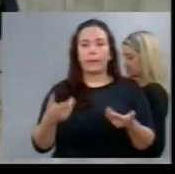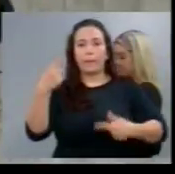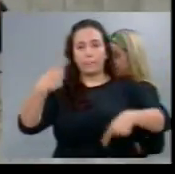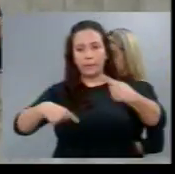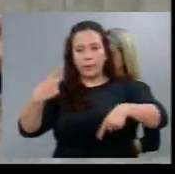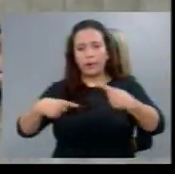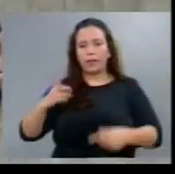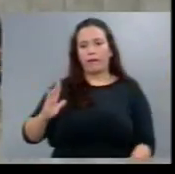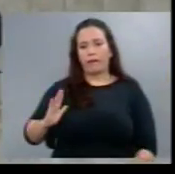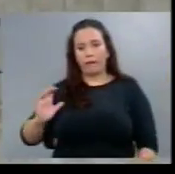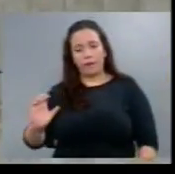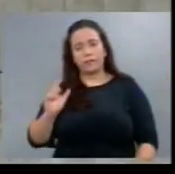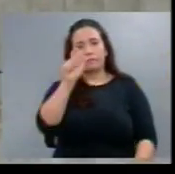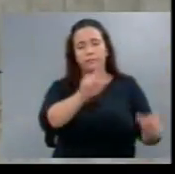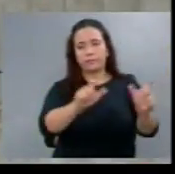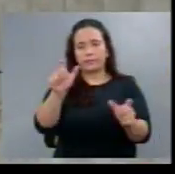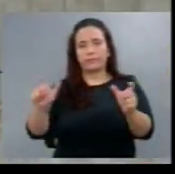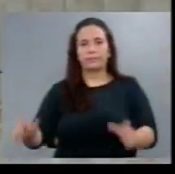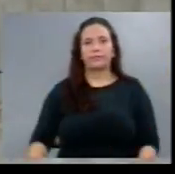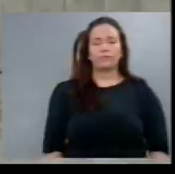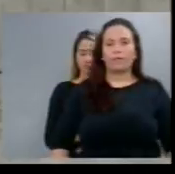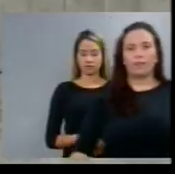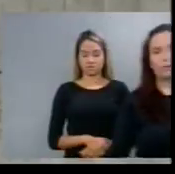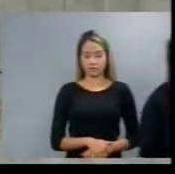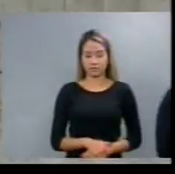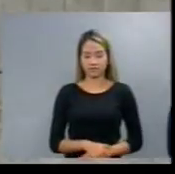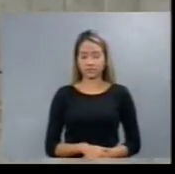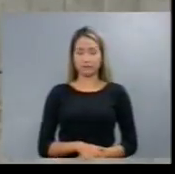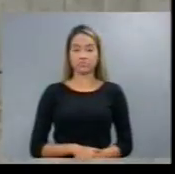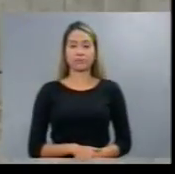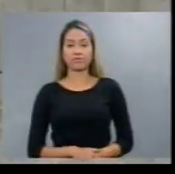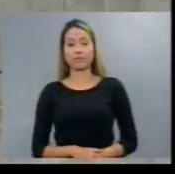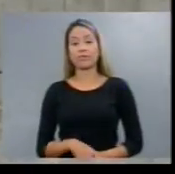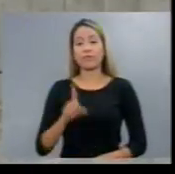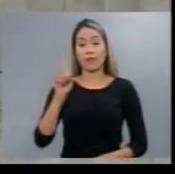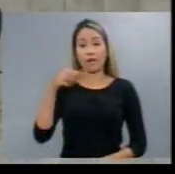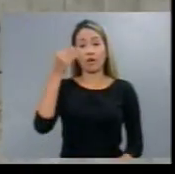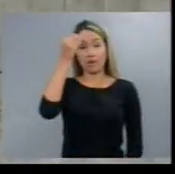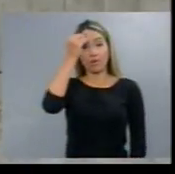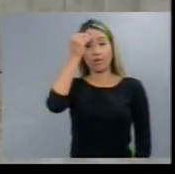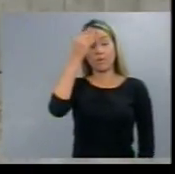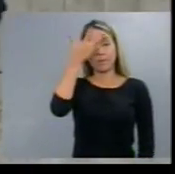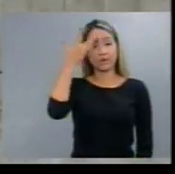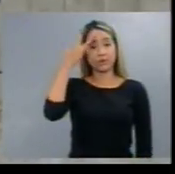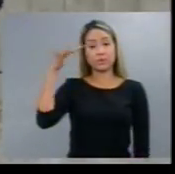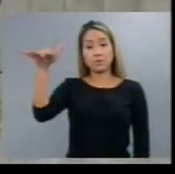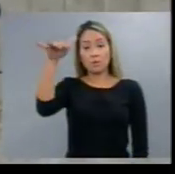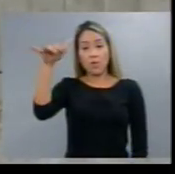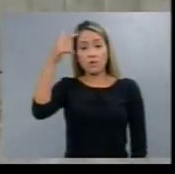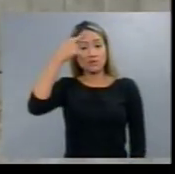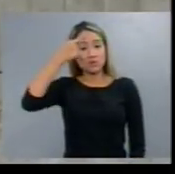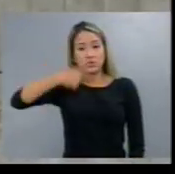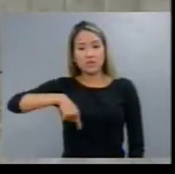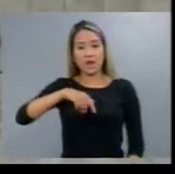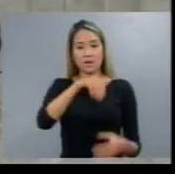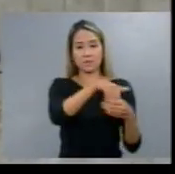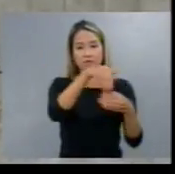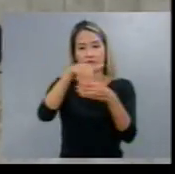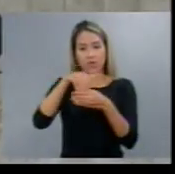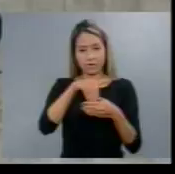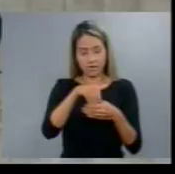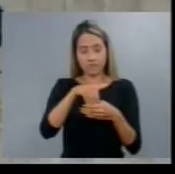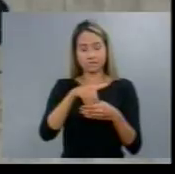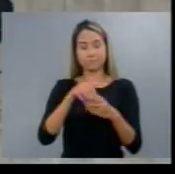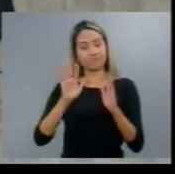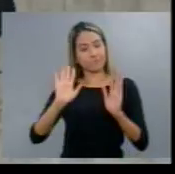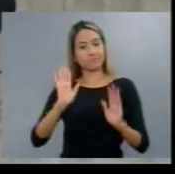ética, isso é fruto da delinquência eleitoral que o povo brasileiro levou. E ainda vou lhe dizer uma coisa, meu